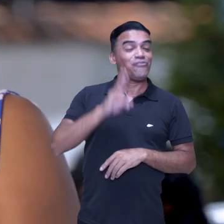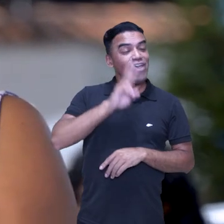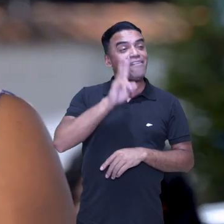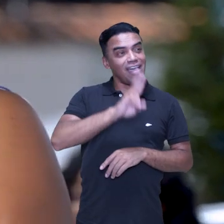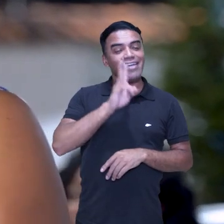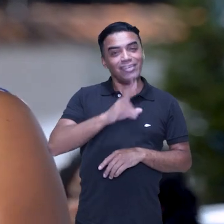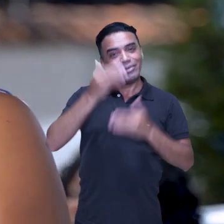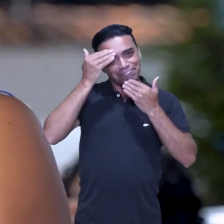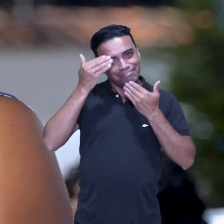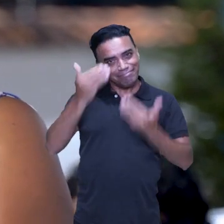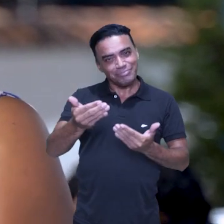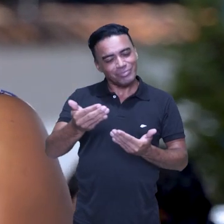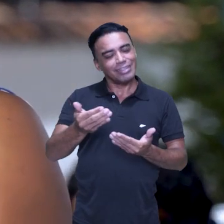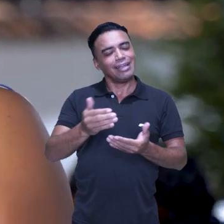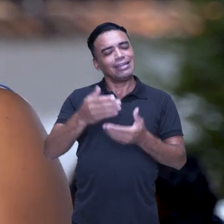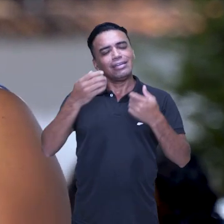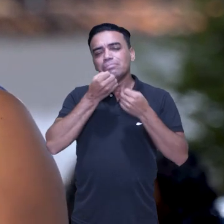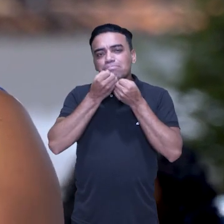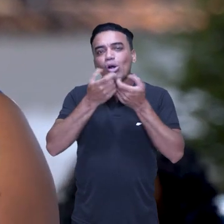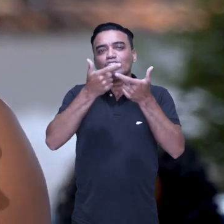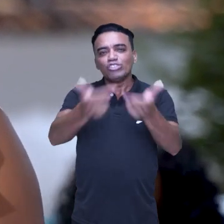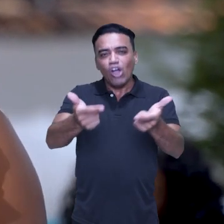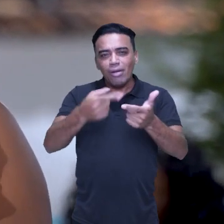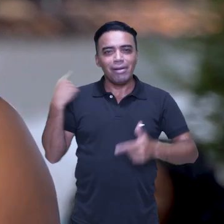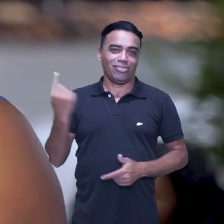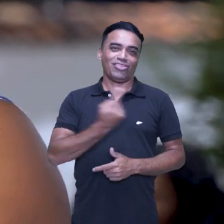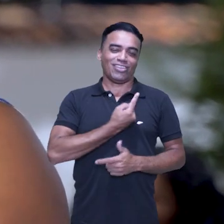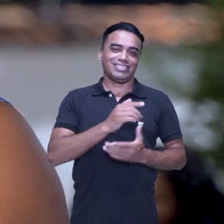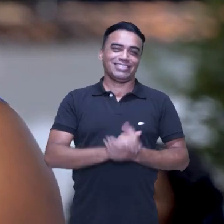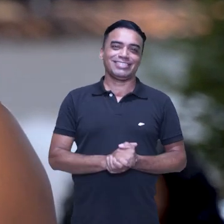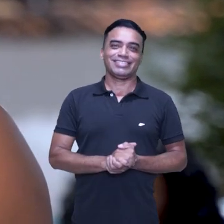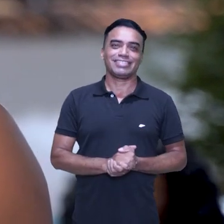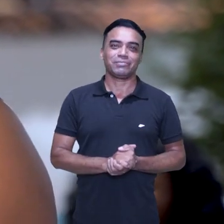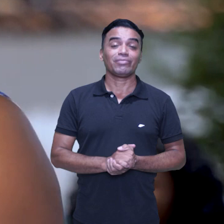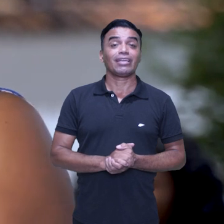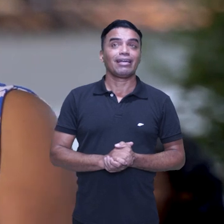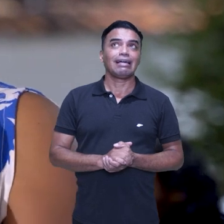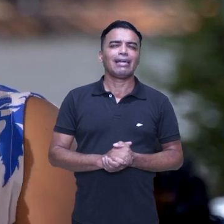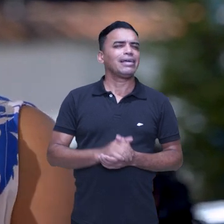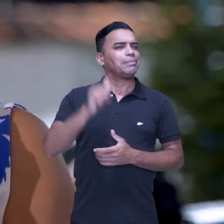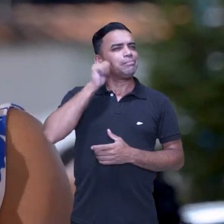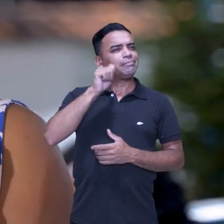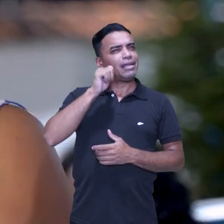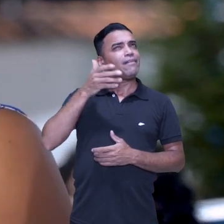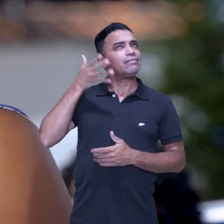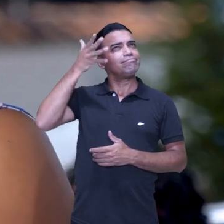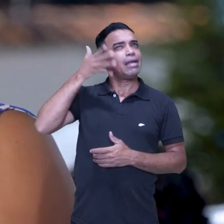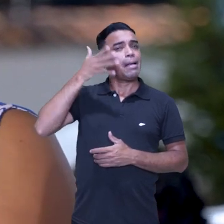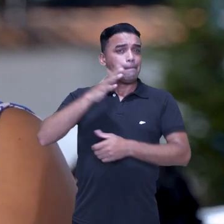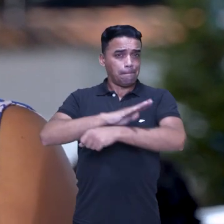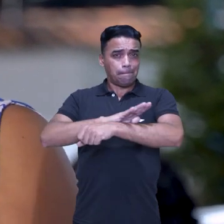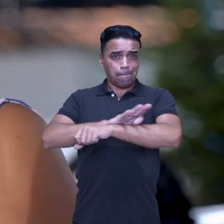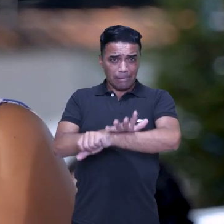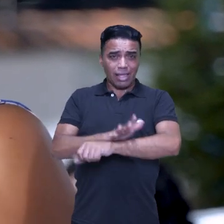agradecer mesmo e desejar boa sorte aí para todos nós, né? E as meninas falando preconceito, que sofre preconceito